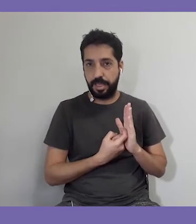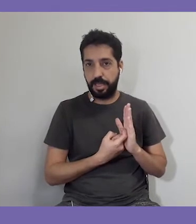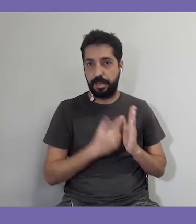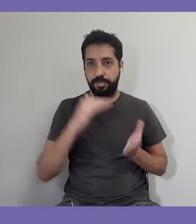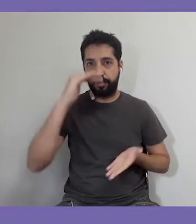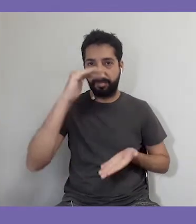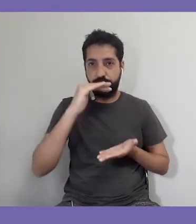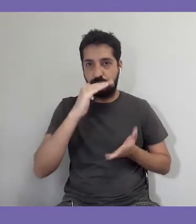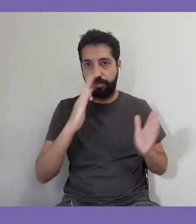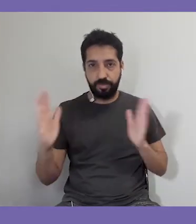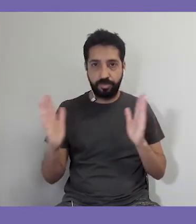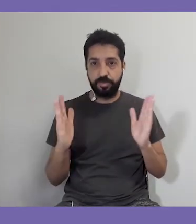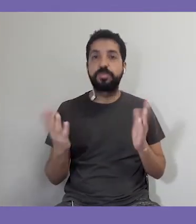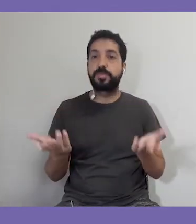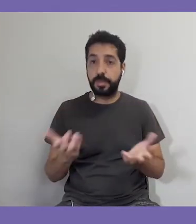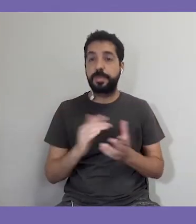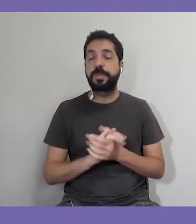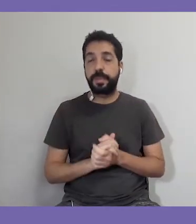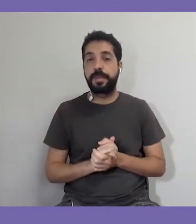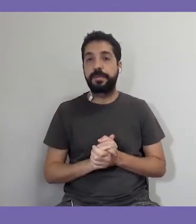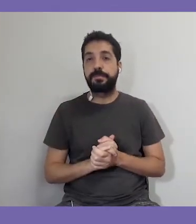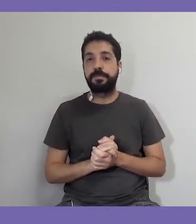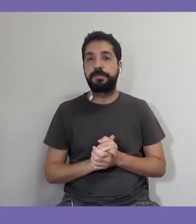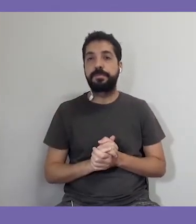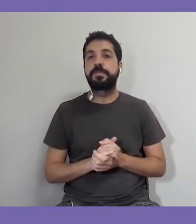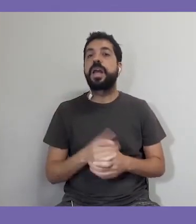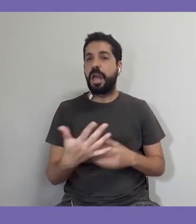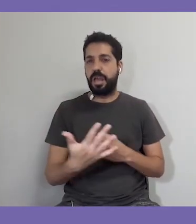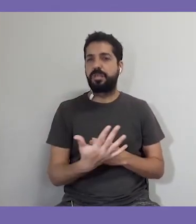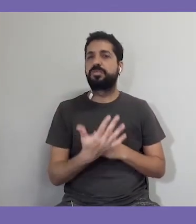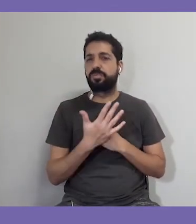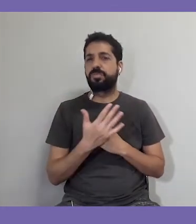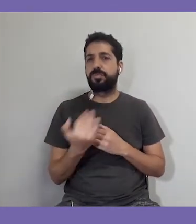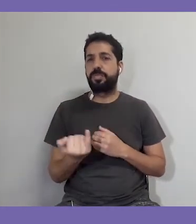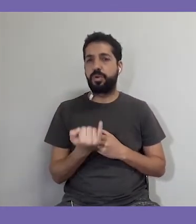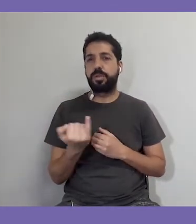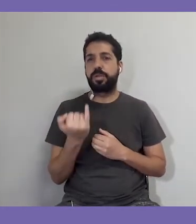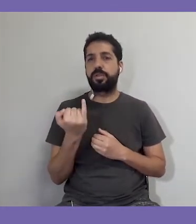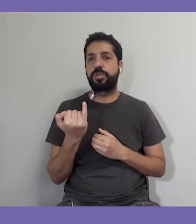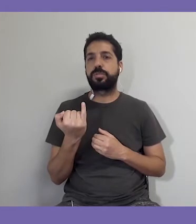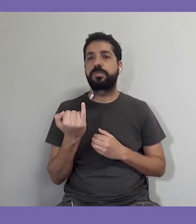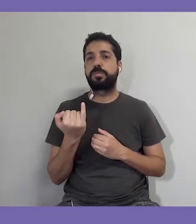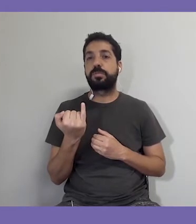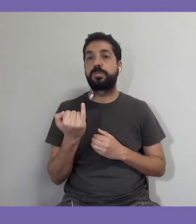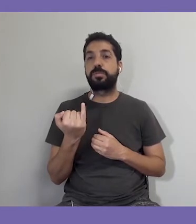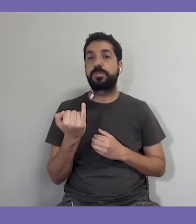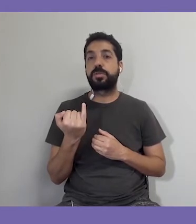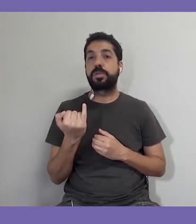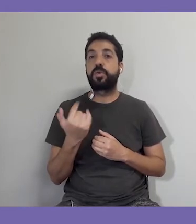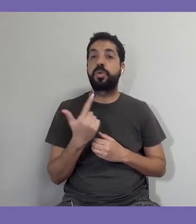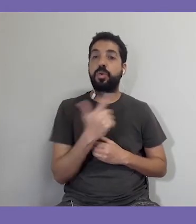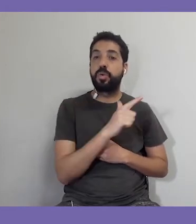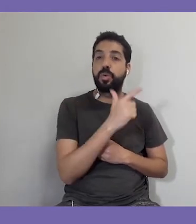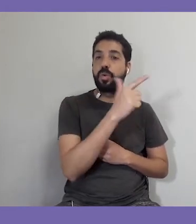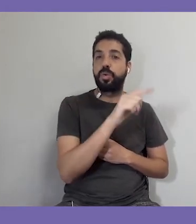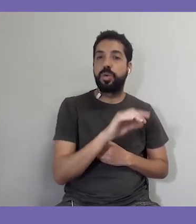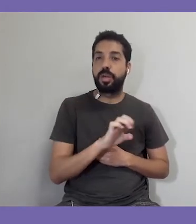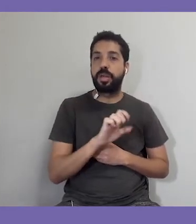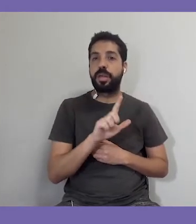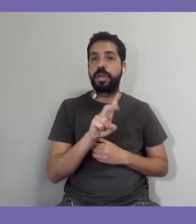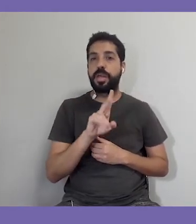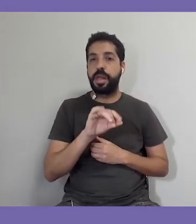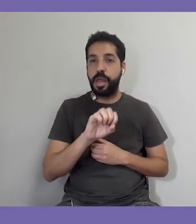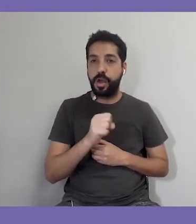para cortar. Ela é redatora, jornalista, redatora também, então foi uma ajuda grande, assim. E pessoal,